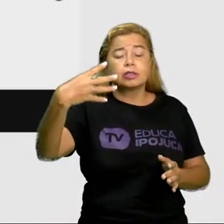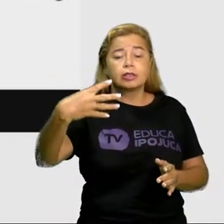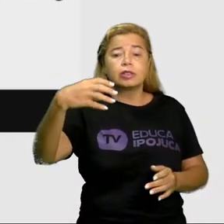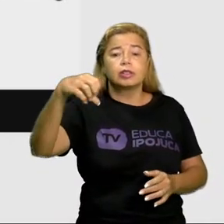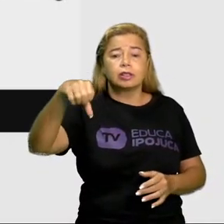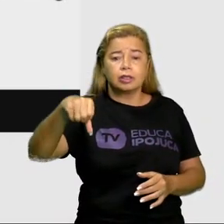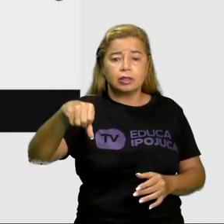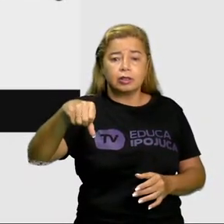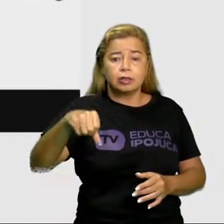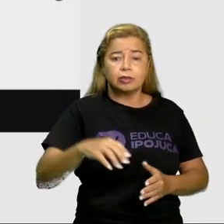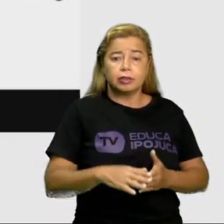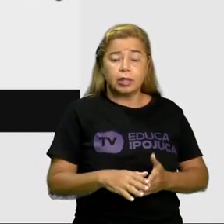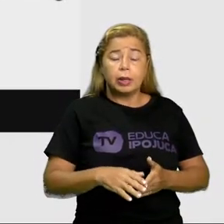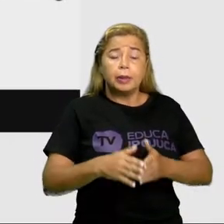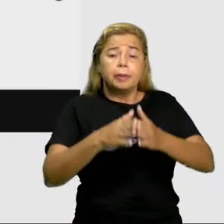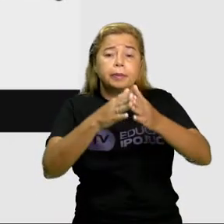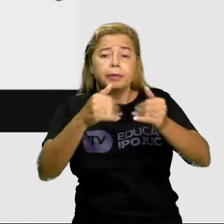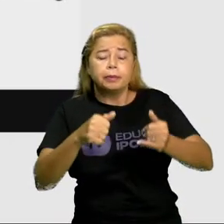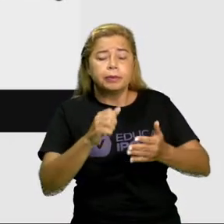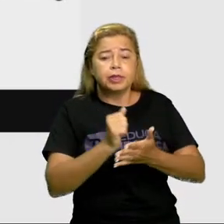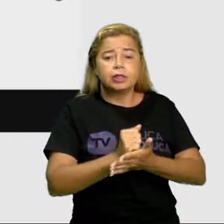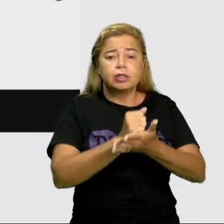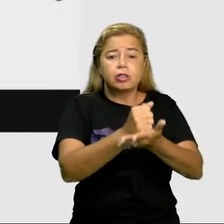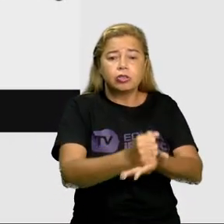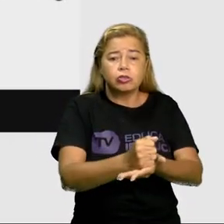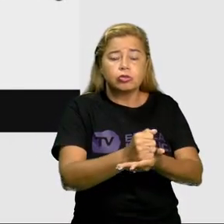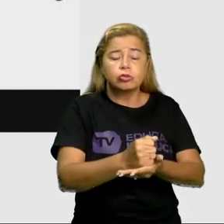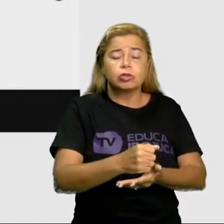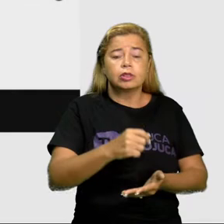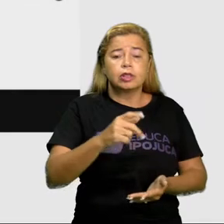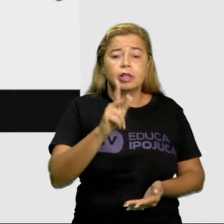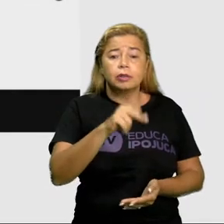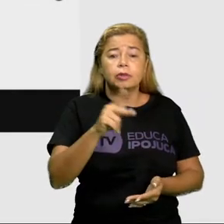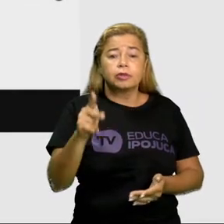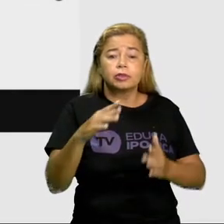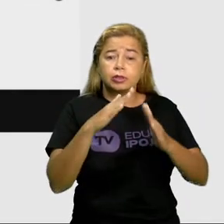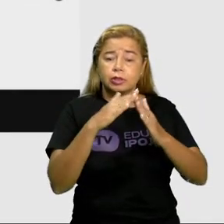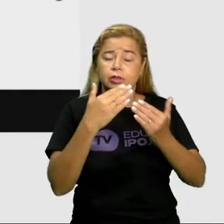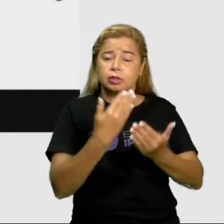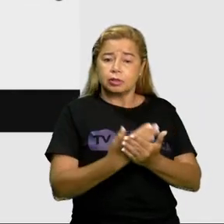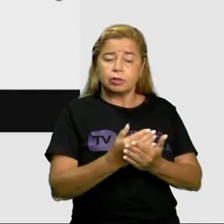ela ajudar vocês ou para mostrar o resultado que vocês conseguiram, tá certo?